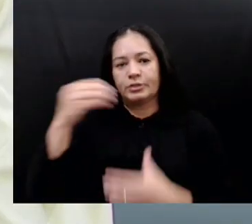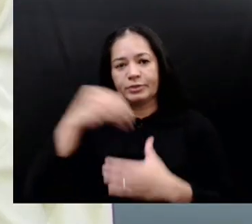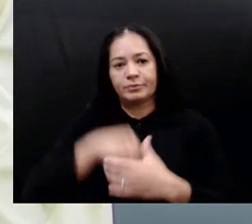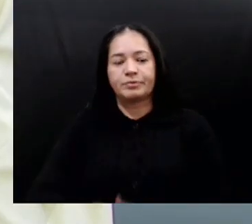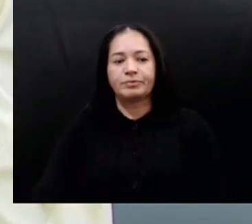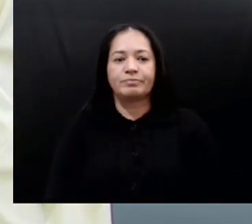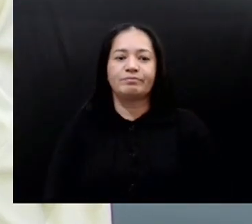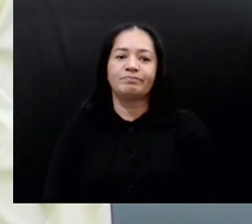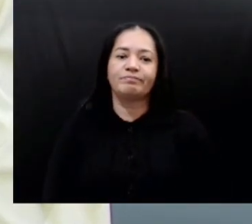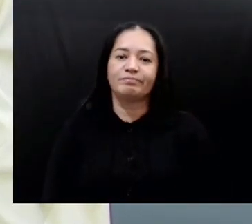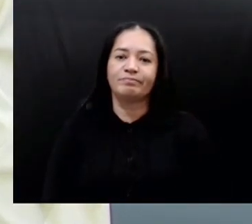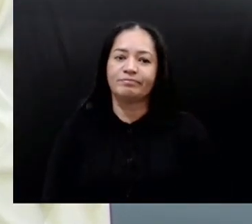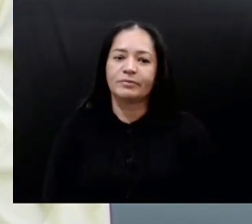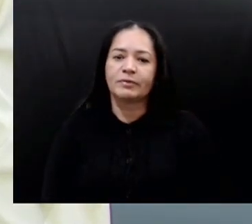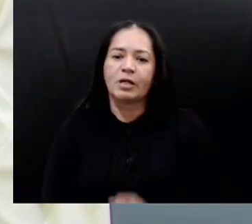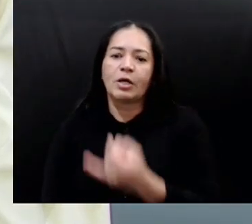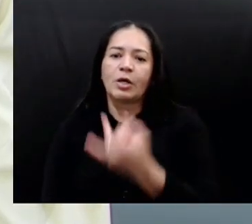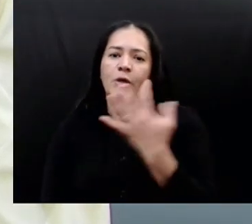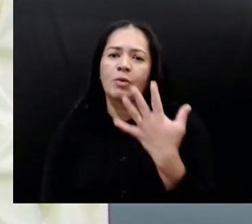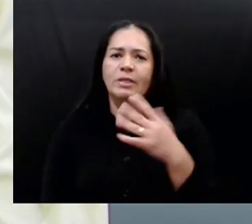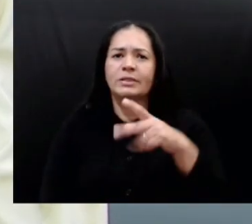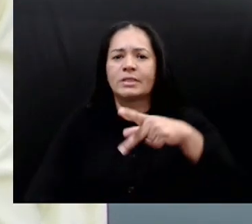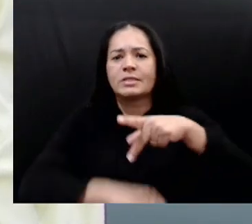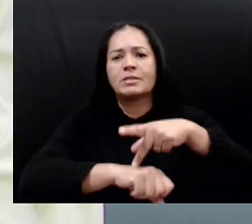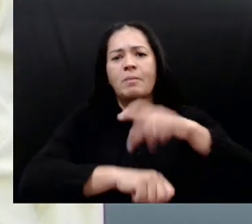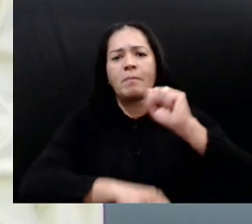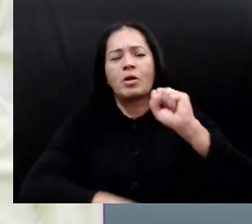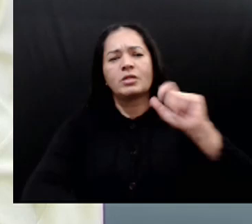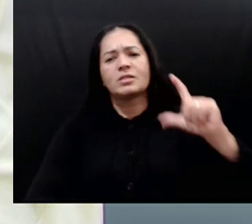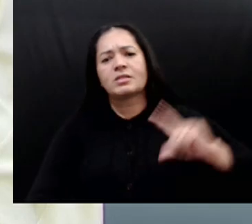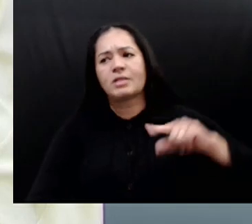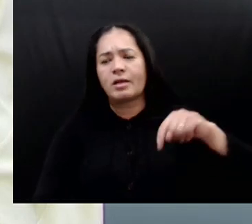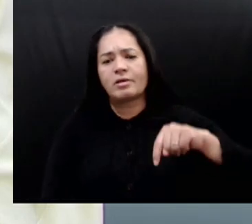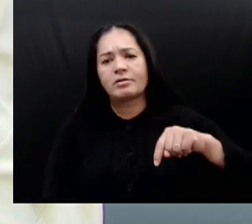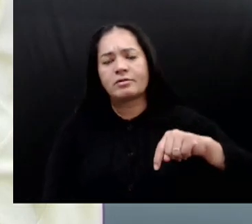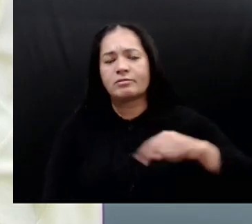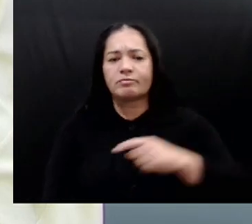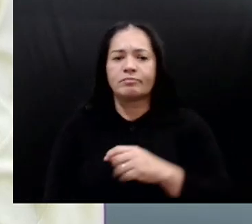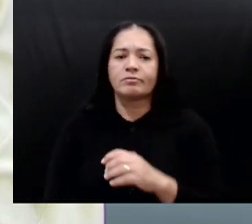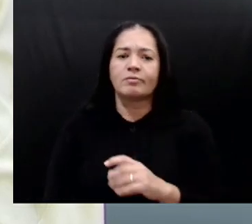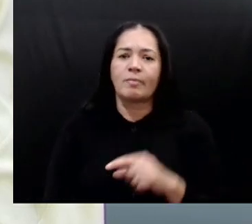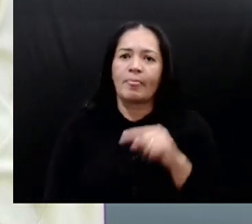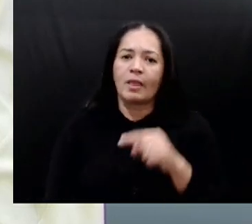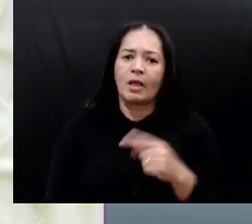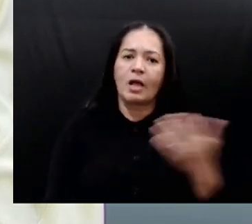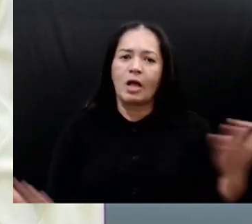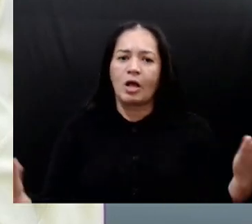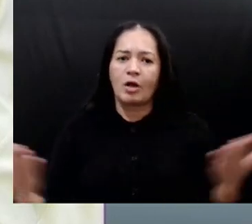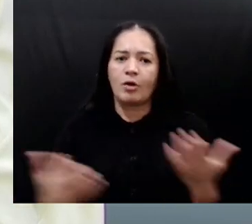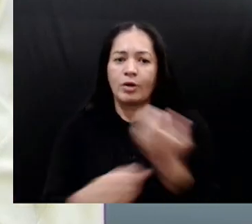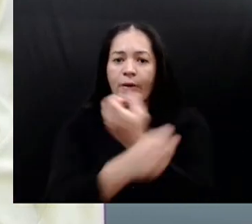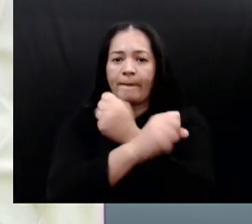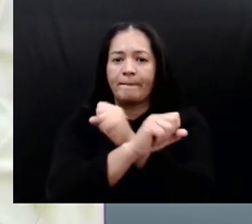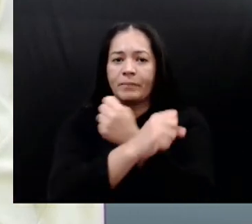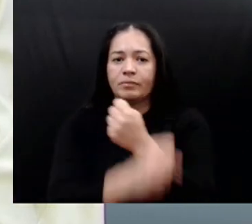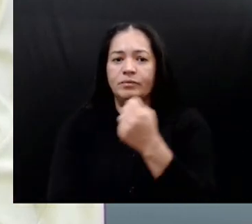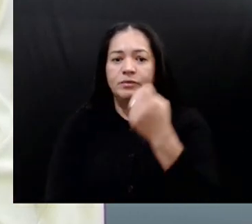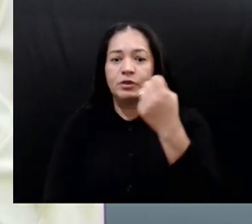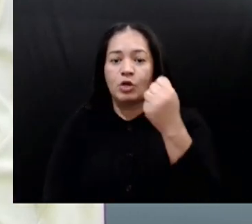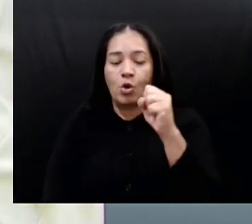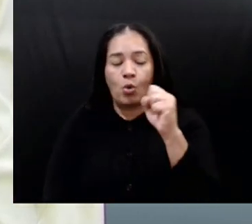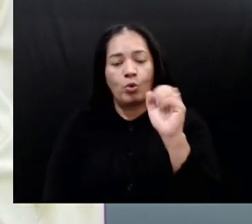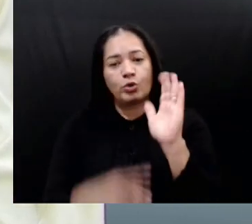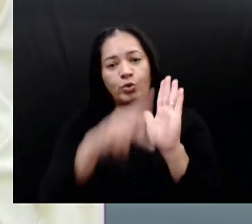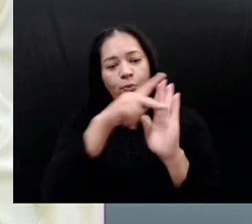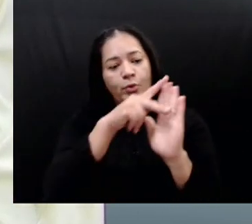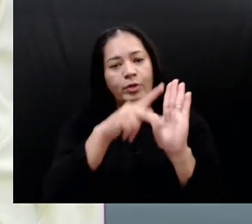quantas pós tem, quais os cursos que vocês oferecem? Atualmente, a PUC conta com 8 programas de pós-graduação, né, em nível